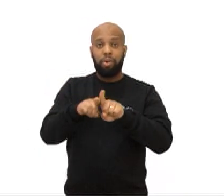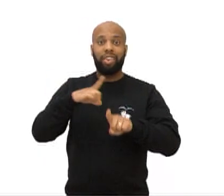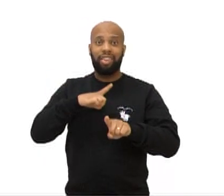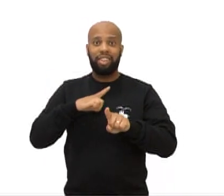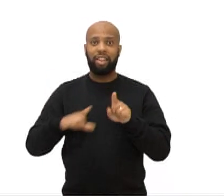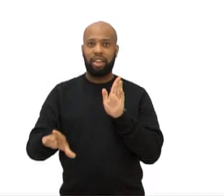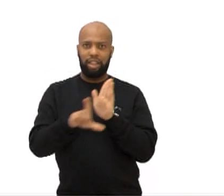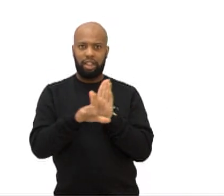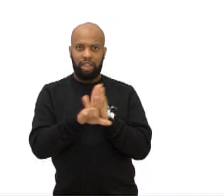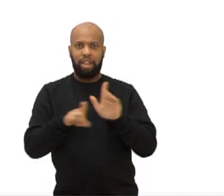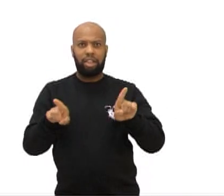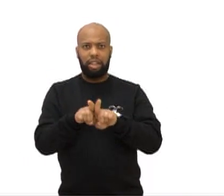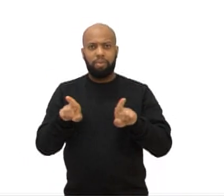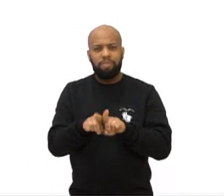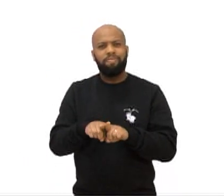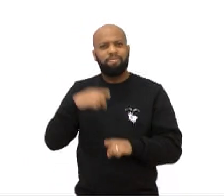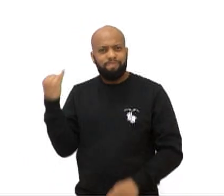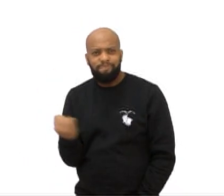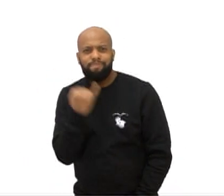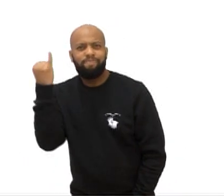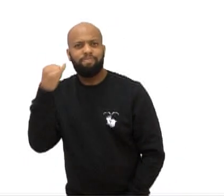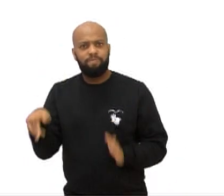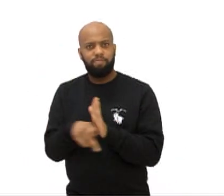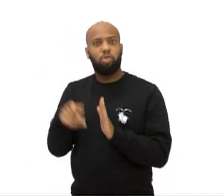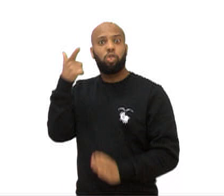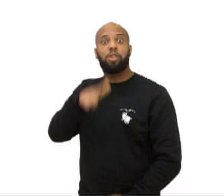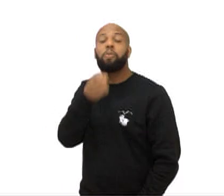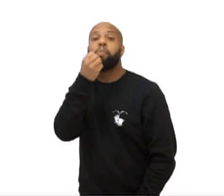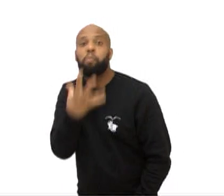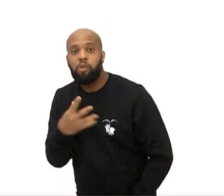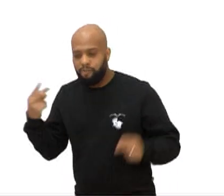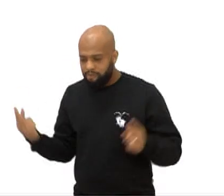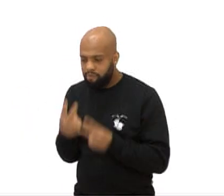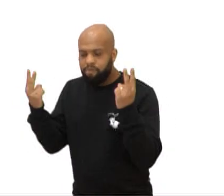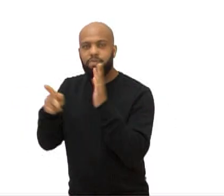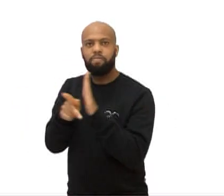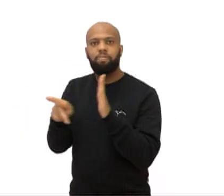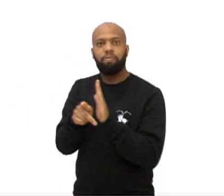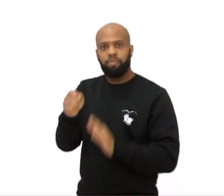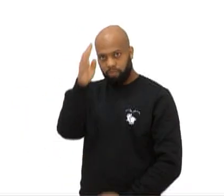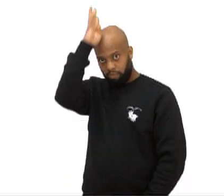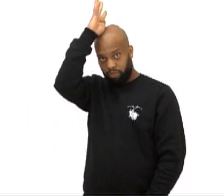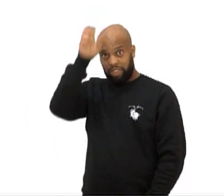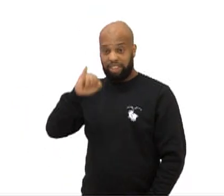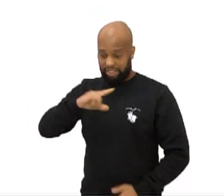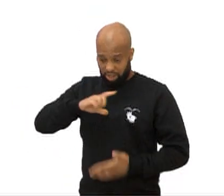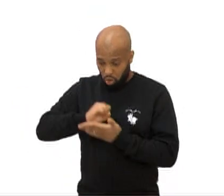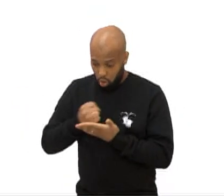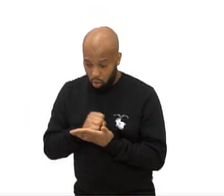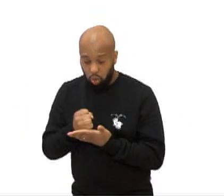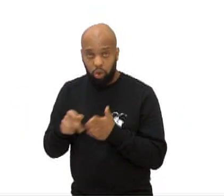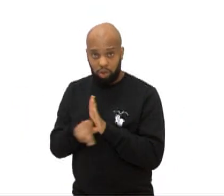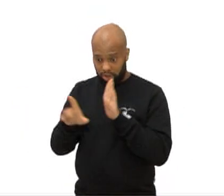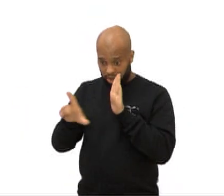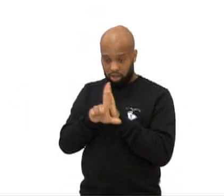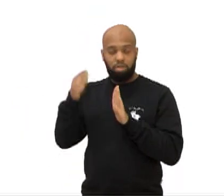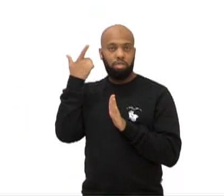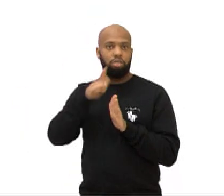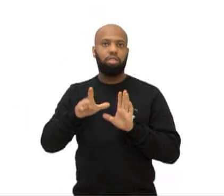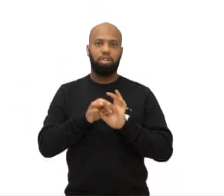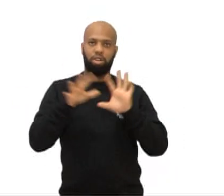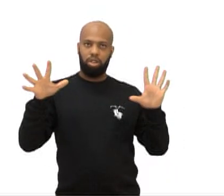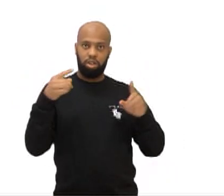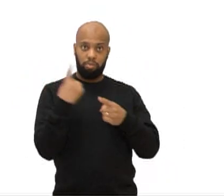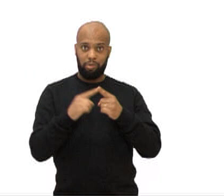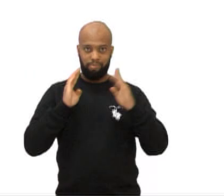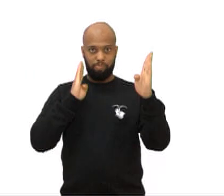para o sucesso da República de Roma. Somente com o controle das leis podemos ser livres. Na República de Roma, a